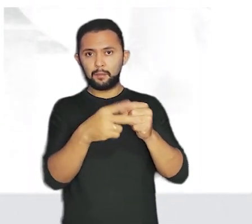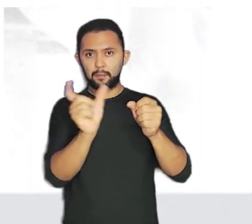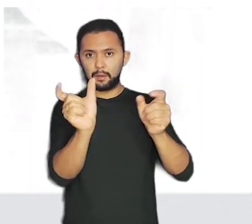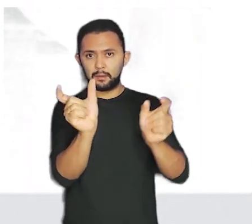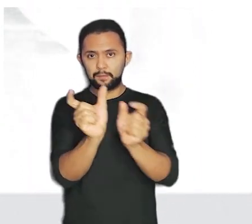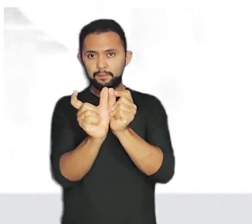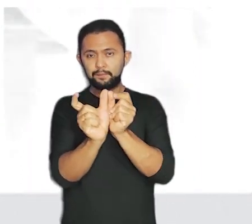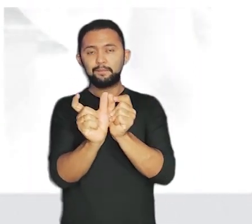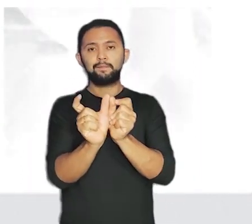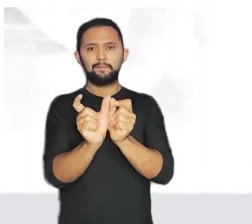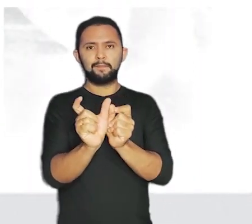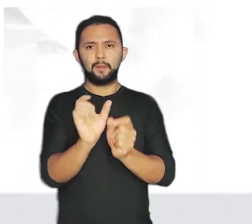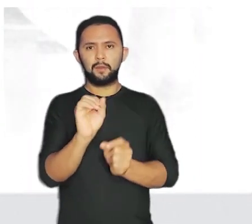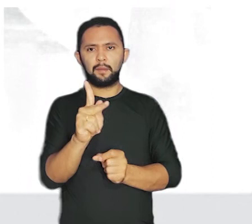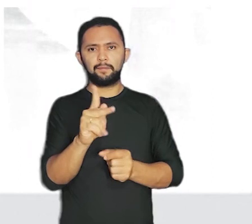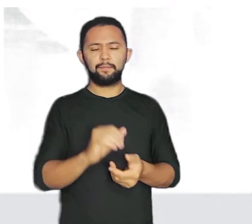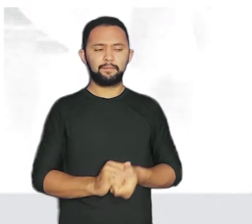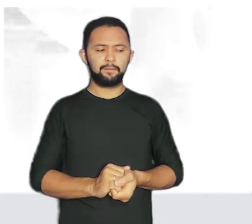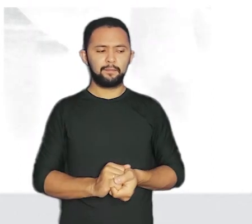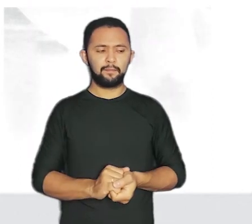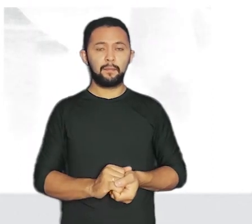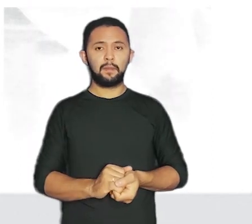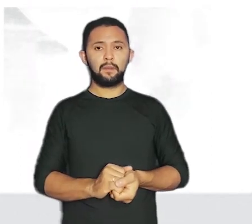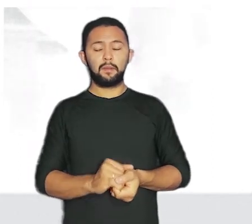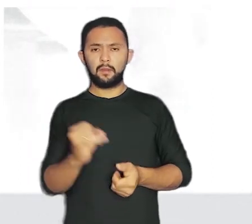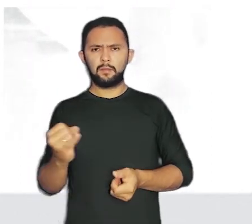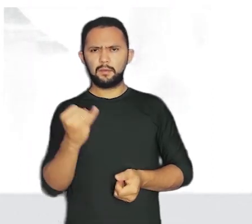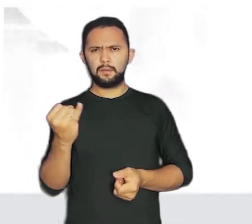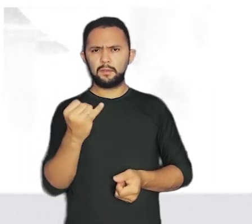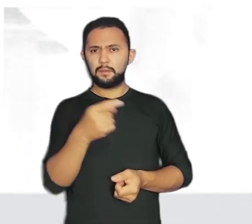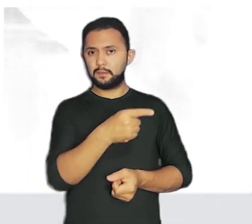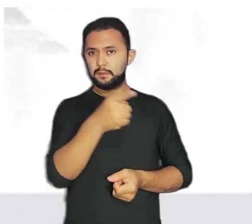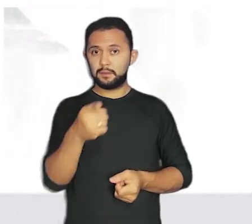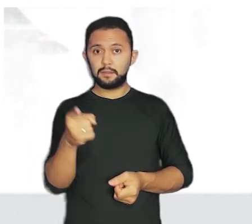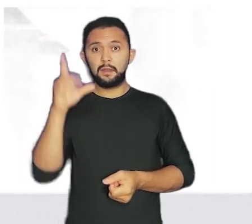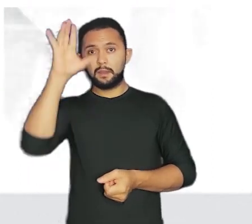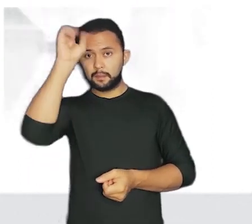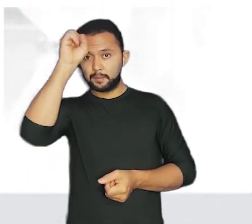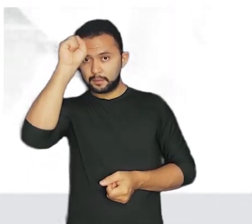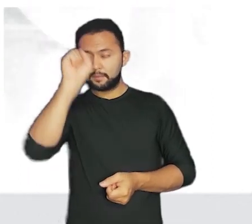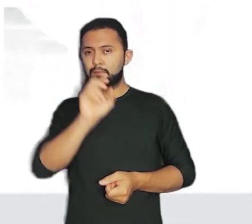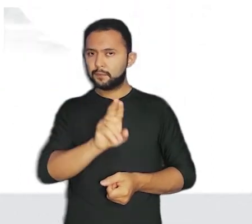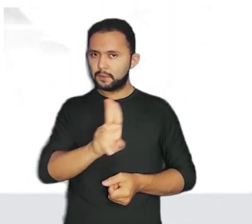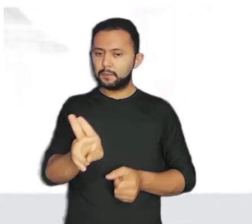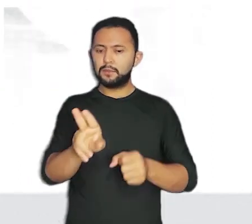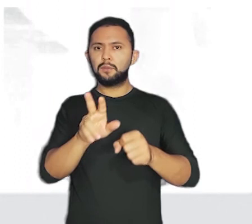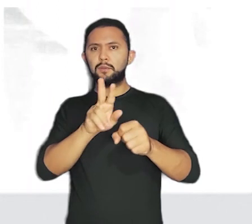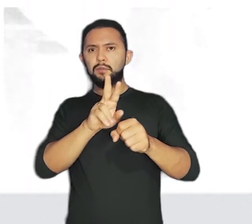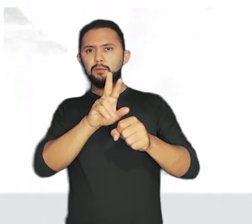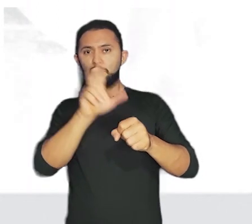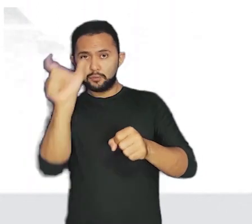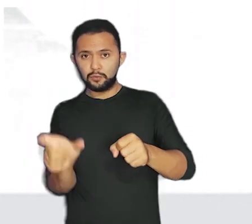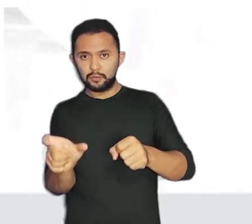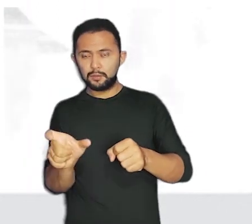ele é desinencial, tá bom? Então, por isso que é muito importante você aprender as nomenclaturas do sujeito oculto, porque ó, nessa questão,